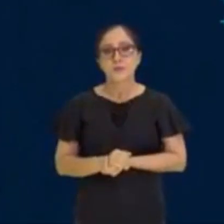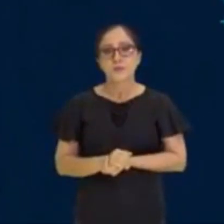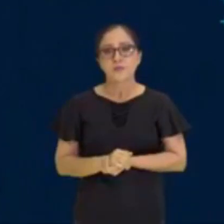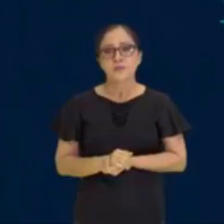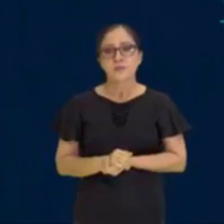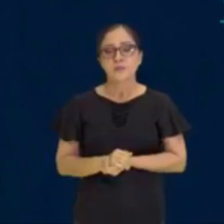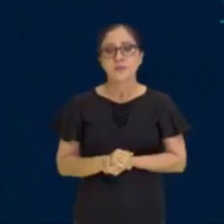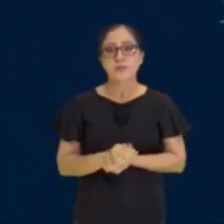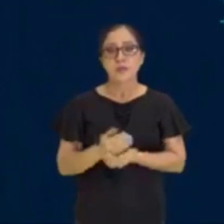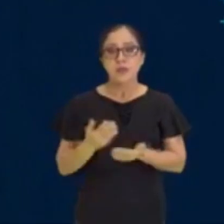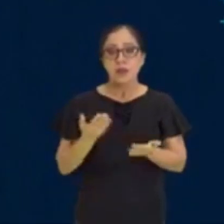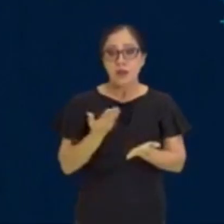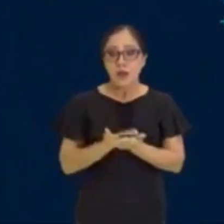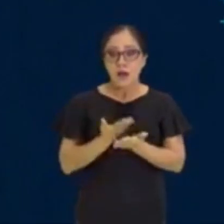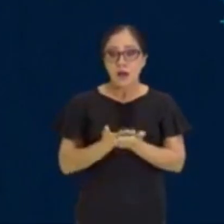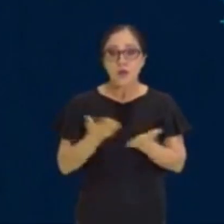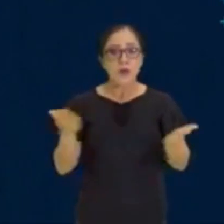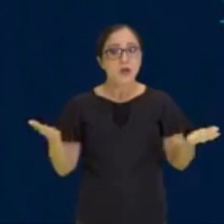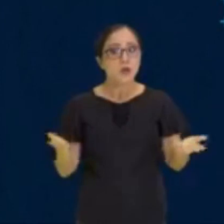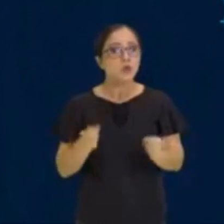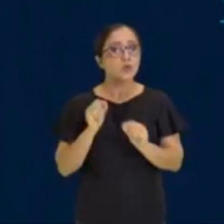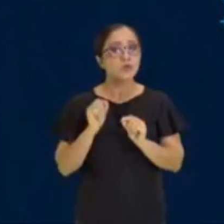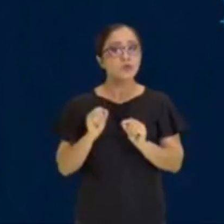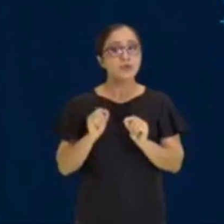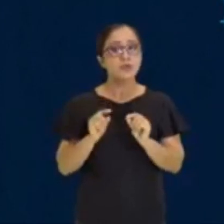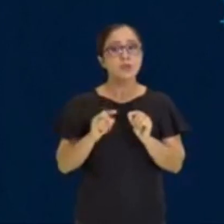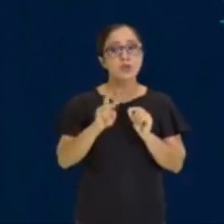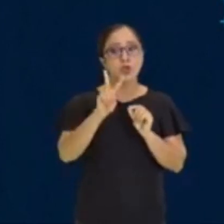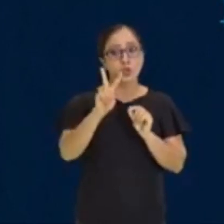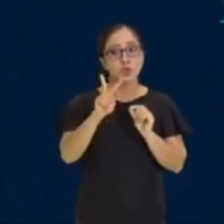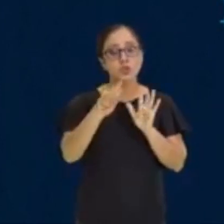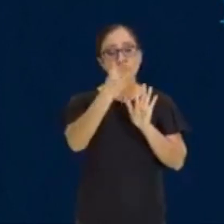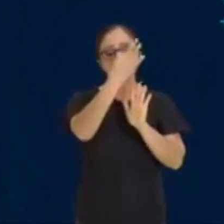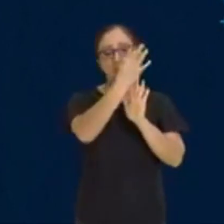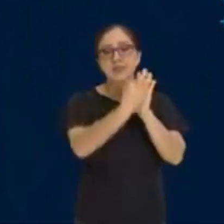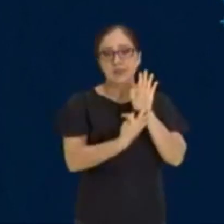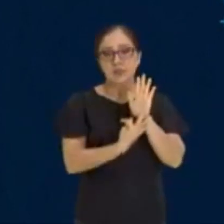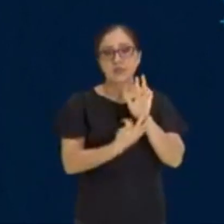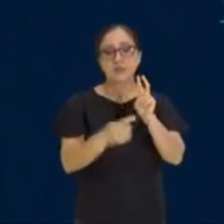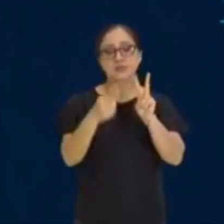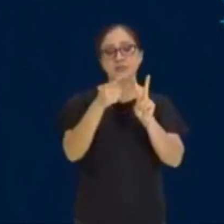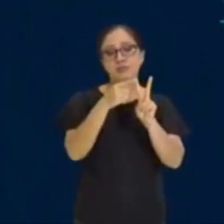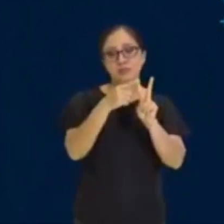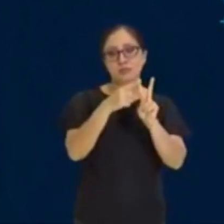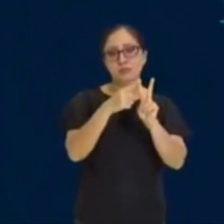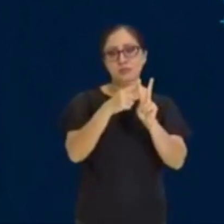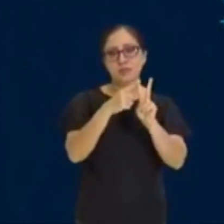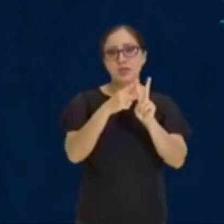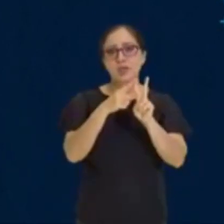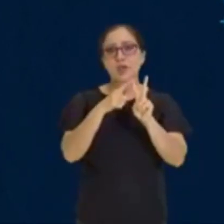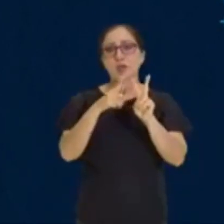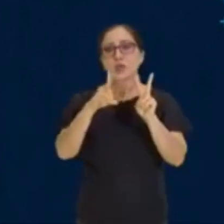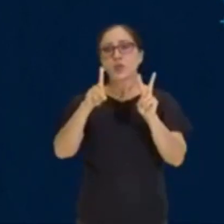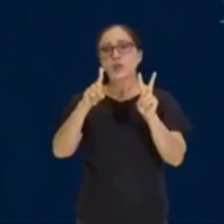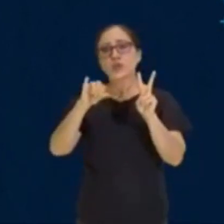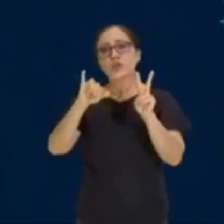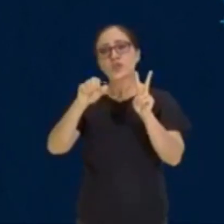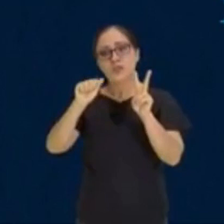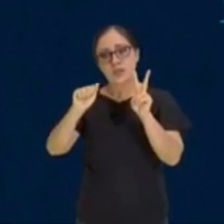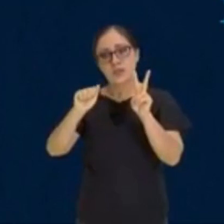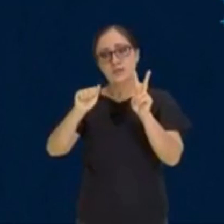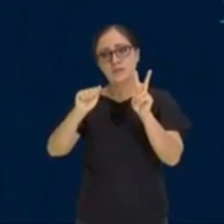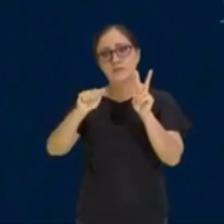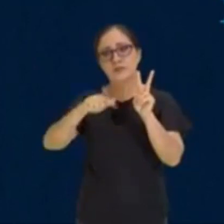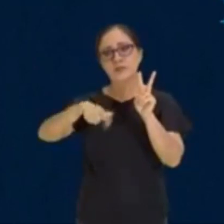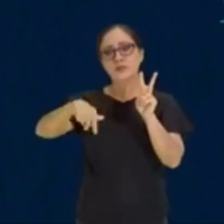Na aula de hoje, vamos ler dois textos. O dia em que a terra parou, que é uma canção, e É